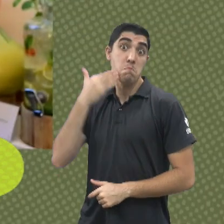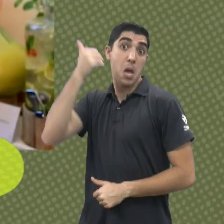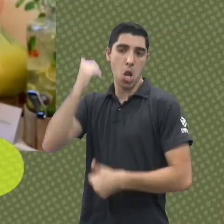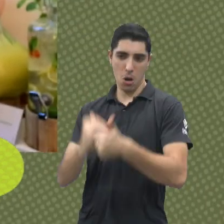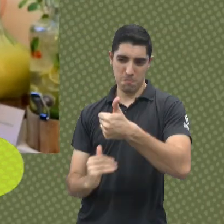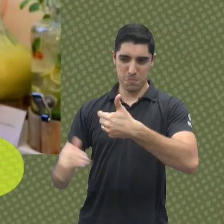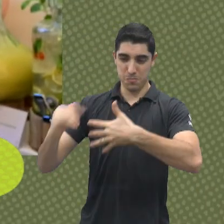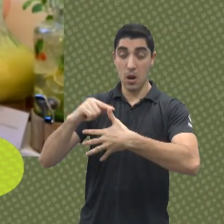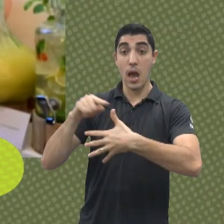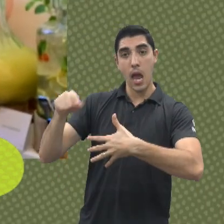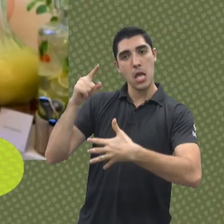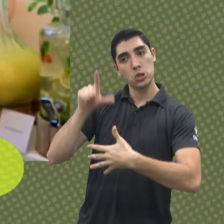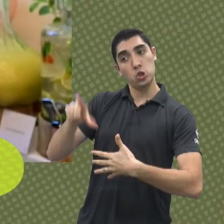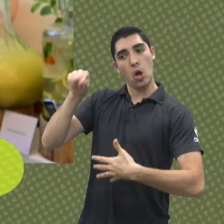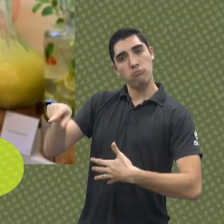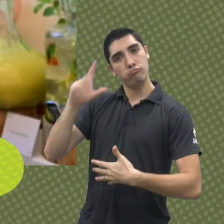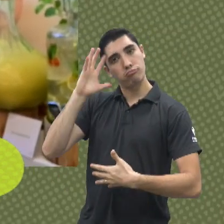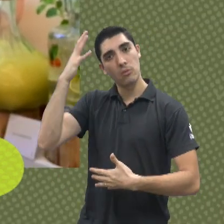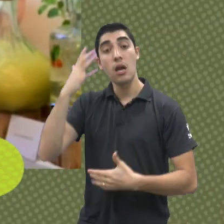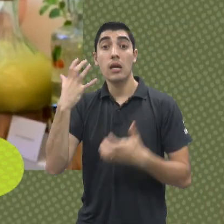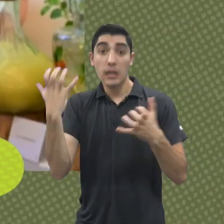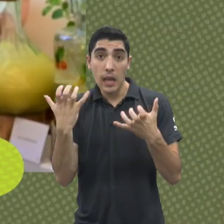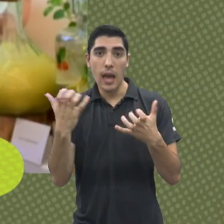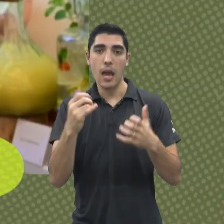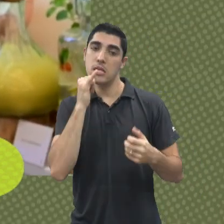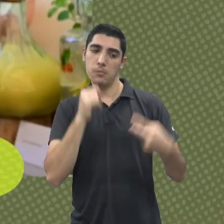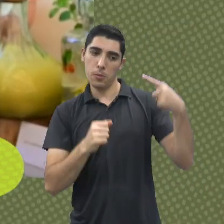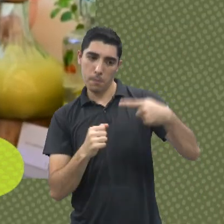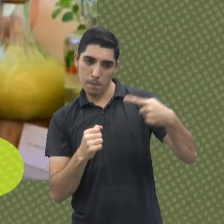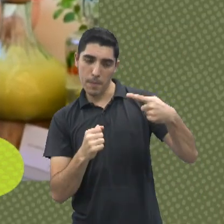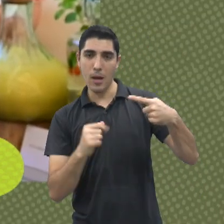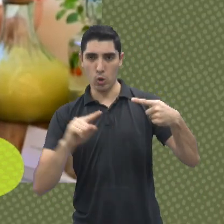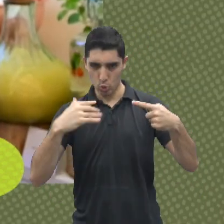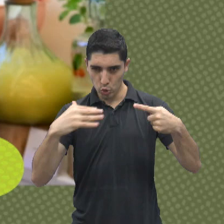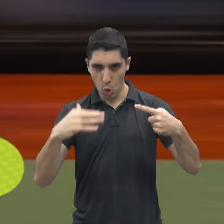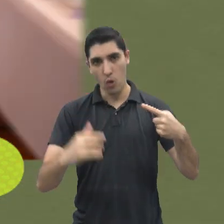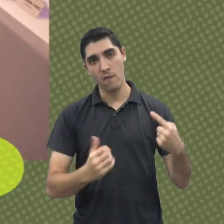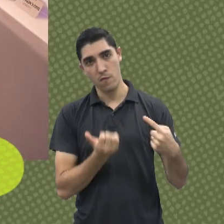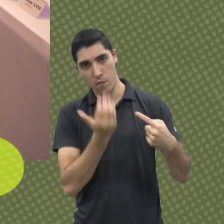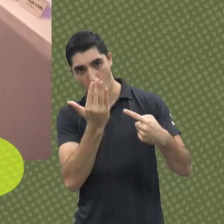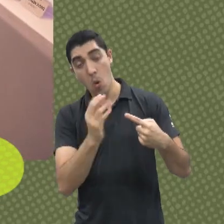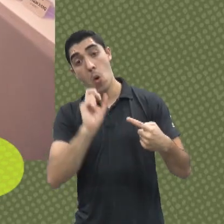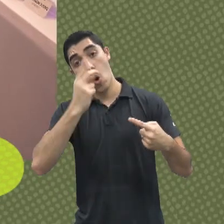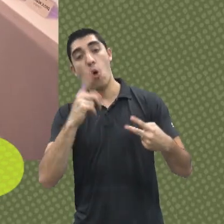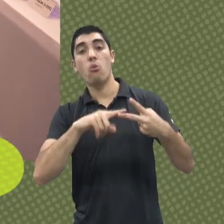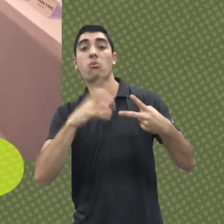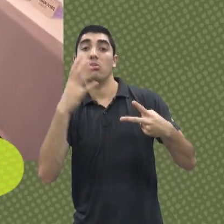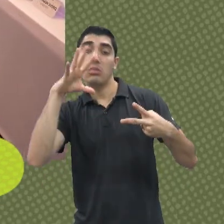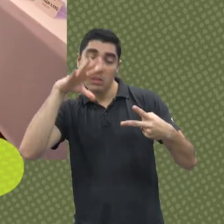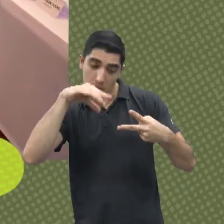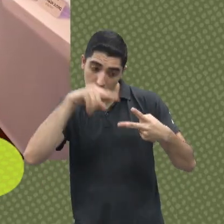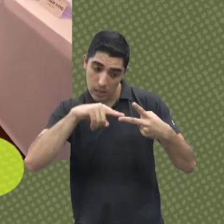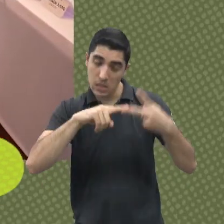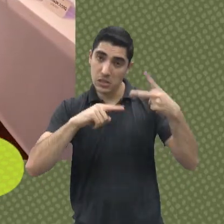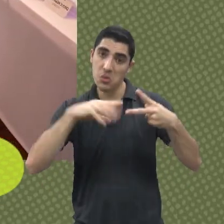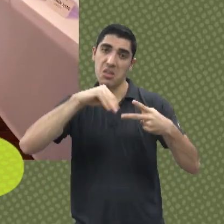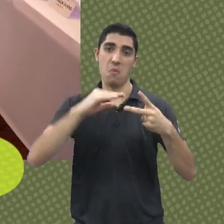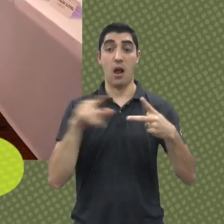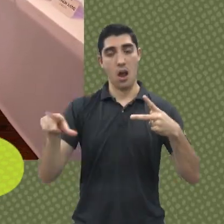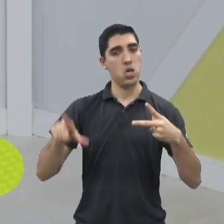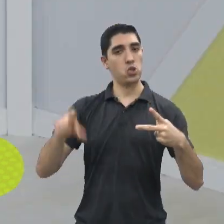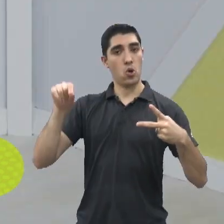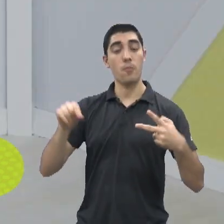em casa ou fora. E em caso de igualdade no resultado, a decisão será nos pênaltis. O VAR, assim como esse